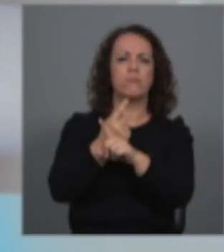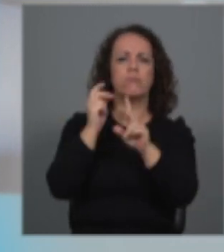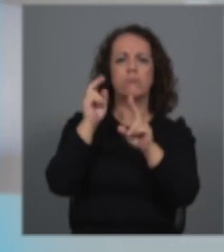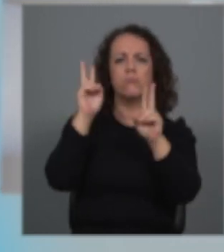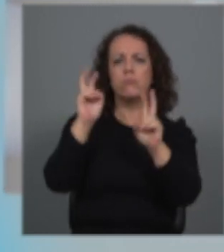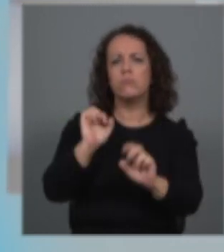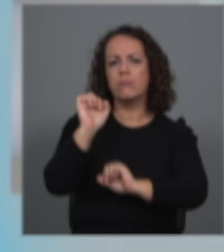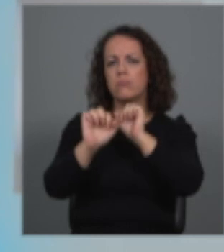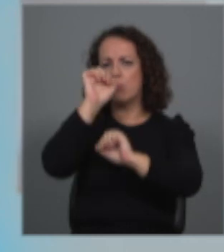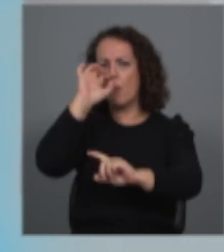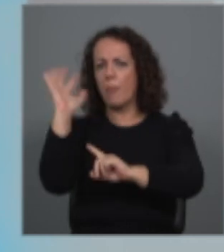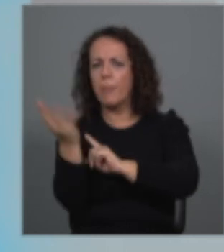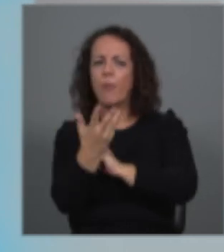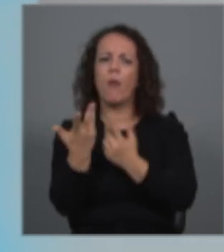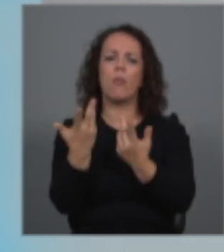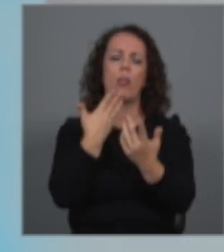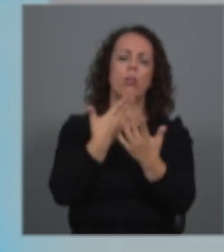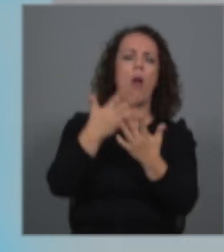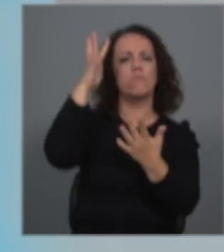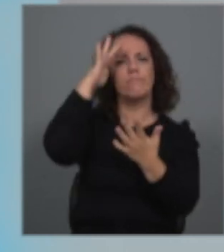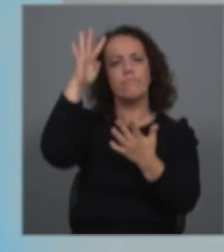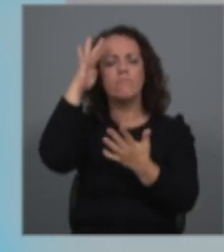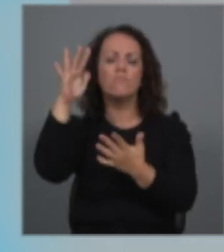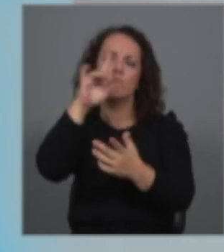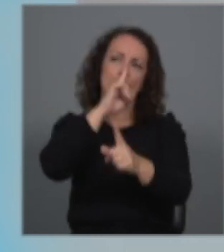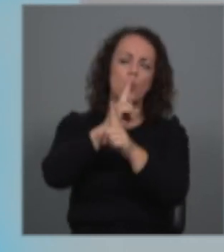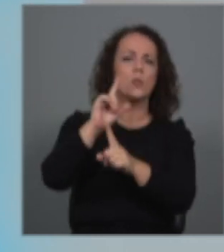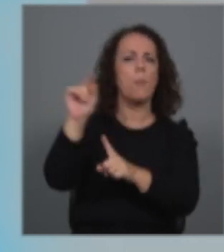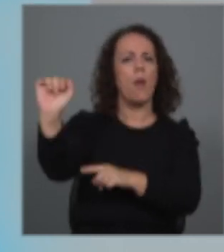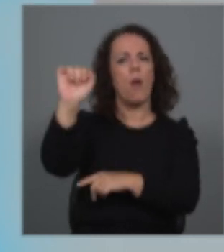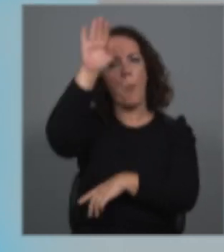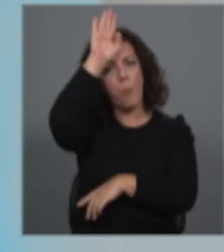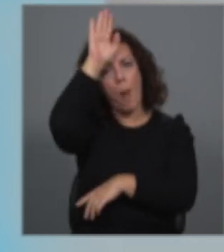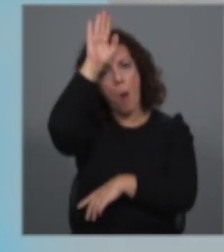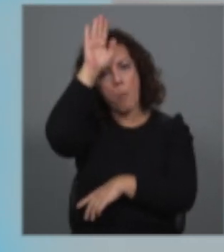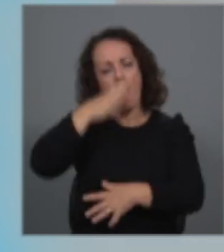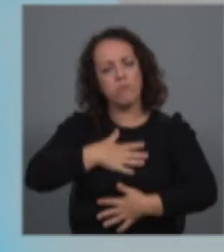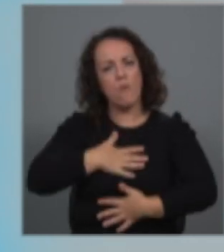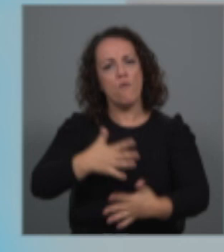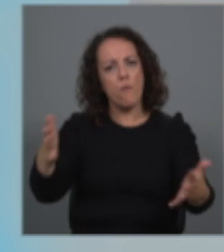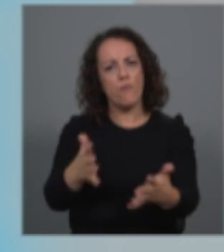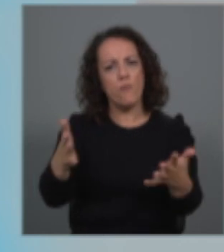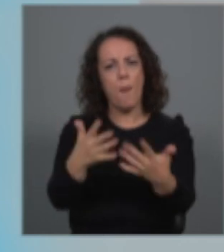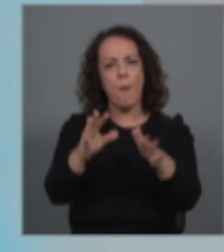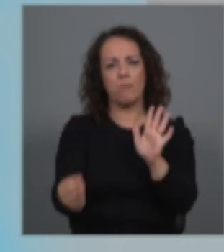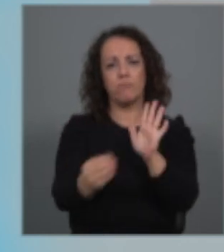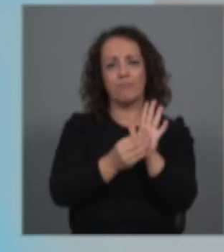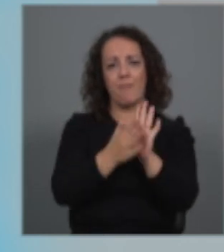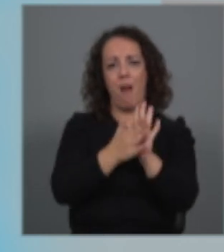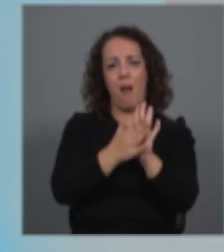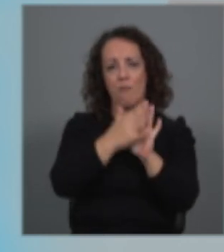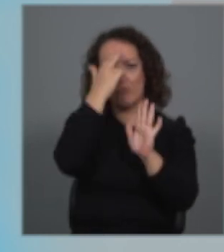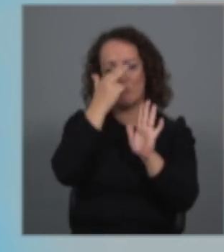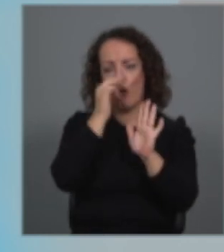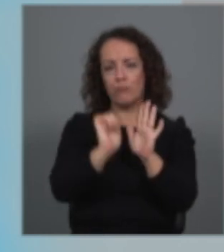muito fortes e muito vincadas, e também no pontificado do Papa Francisco. Mas está na história da sociedade, do povo italiano,